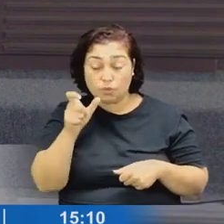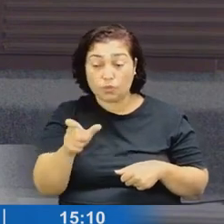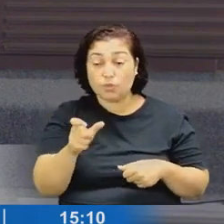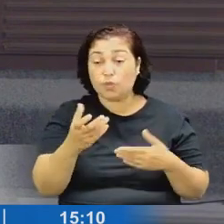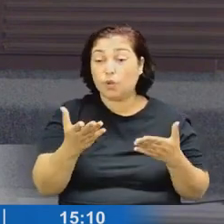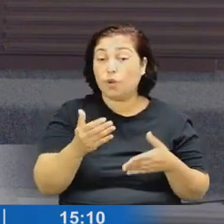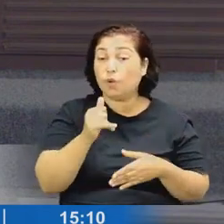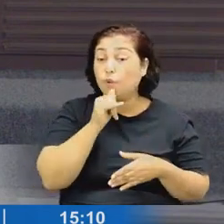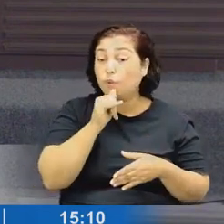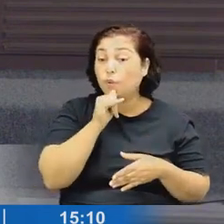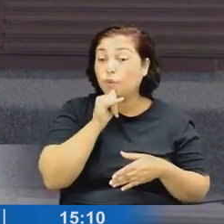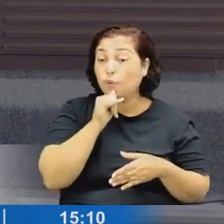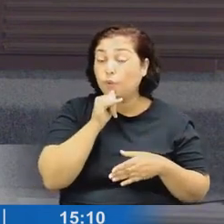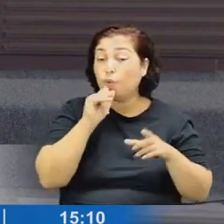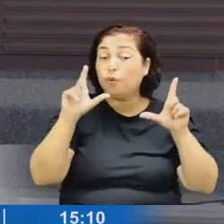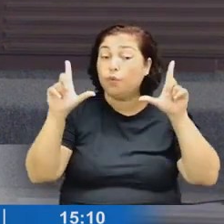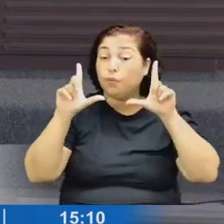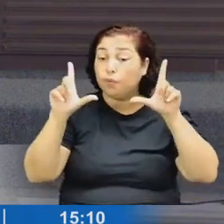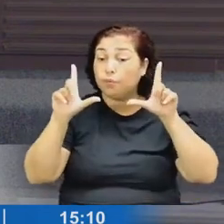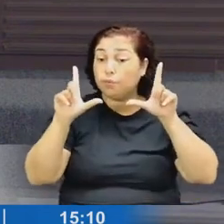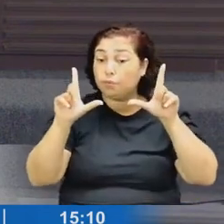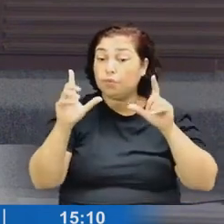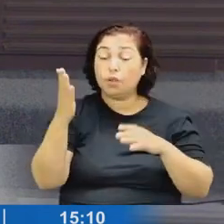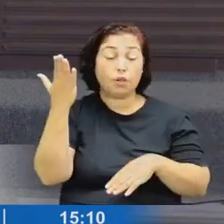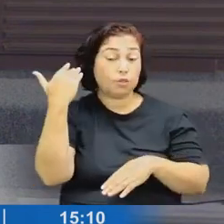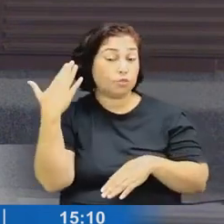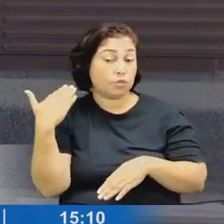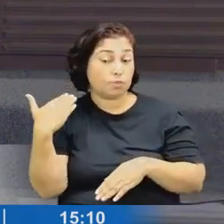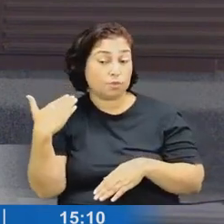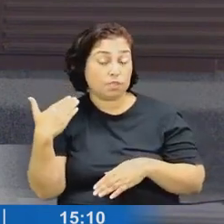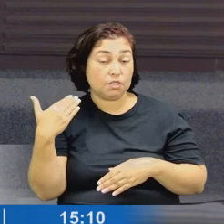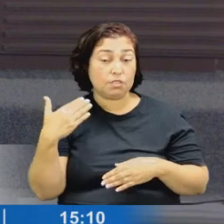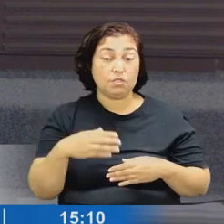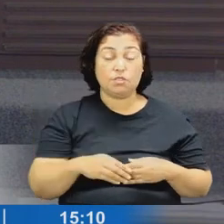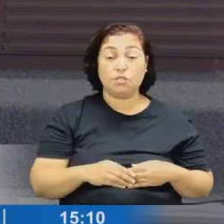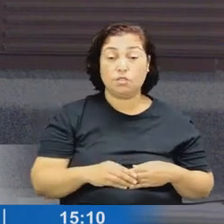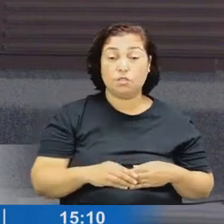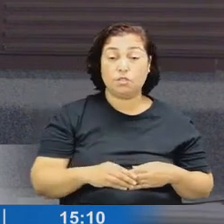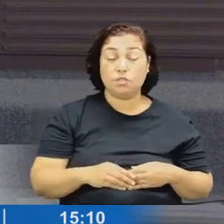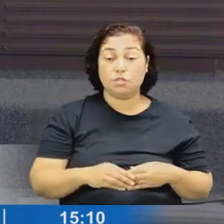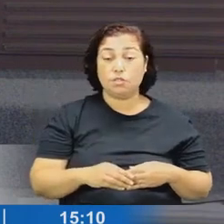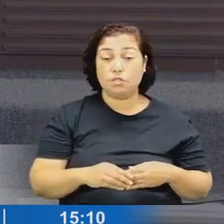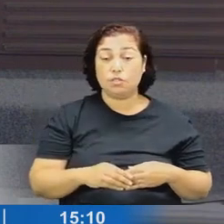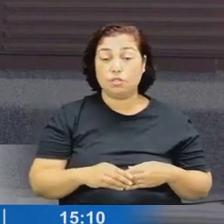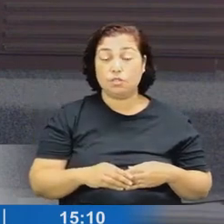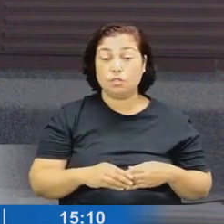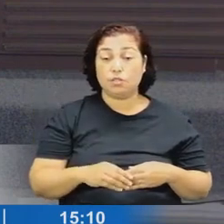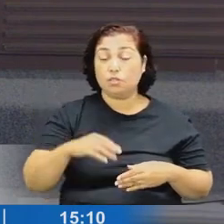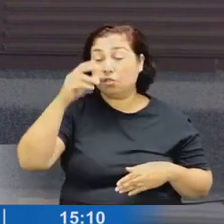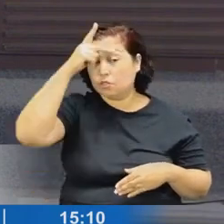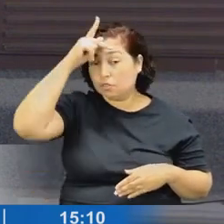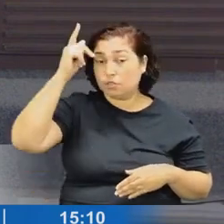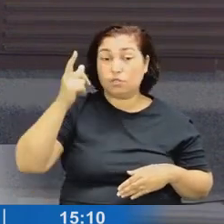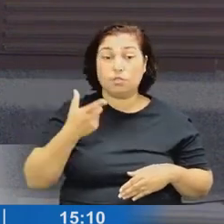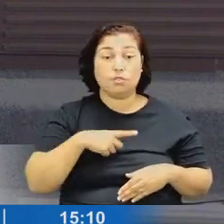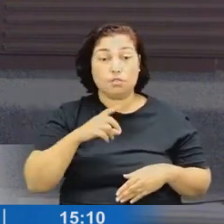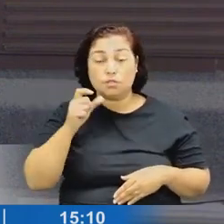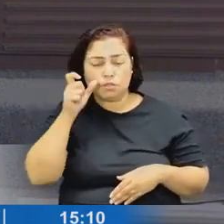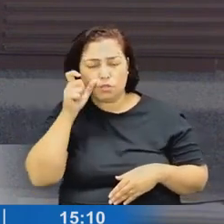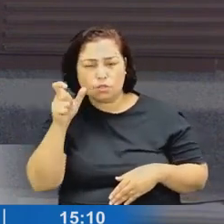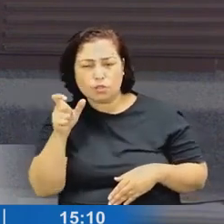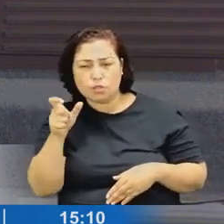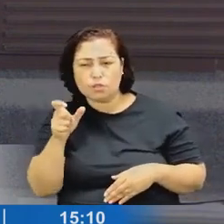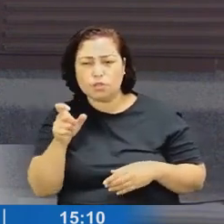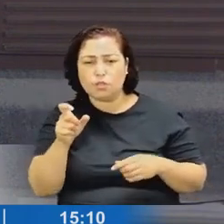meio que você deu exemplo a televisão naquele tempo né de da campanhazinha eleitoral lá aquilo lá as pessoas não têm interesse naquele meio